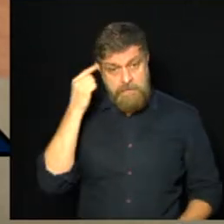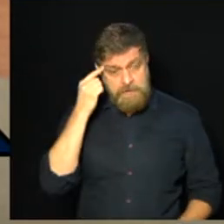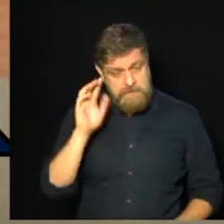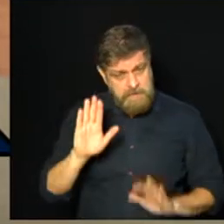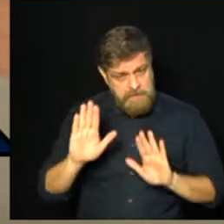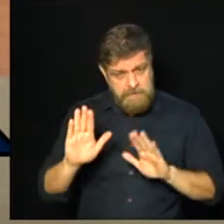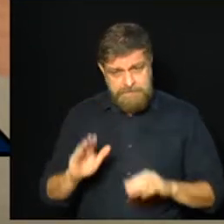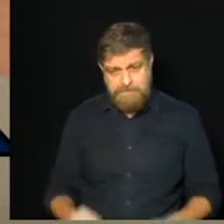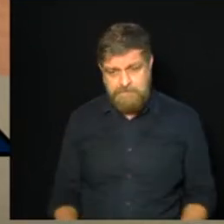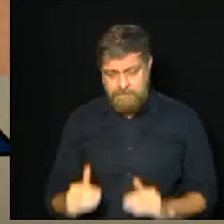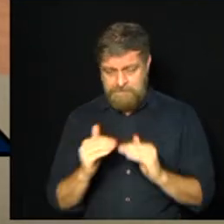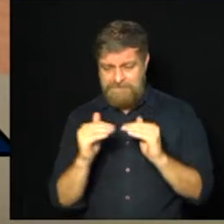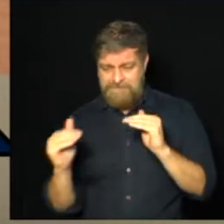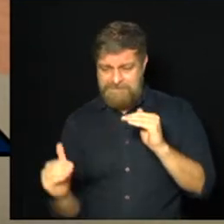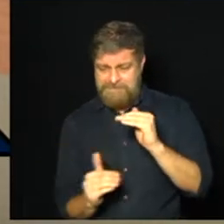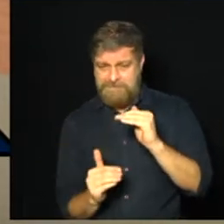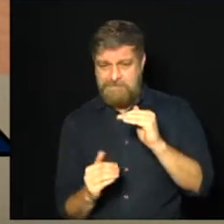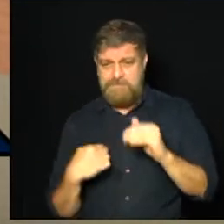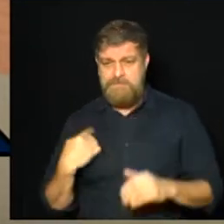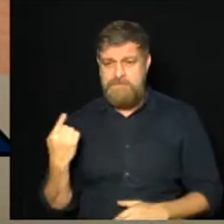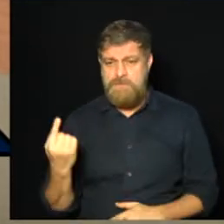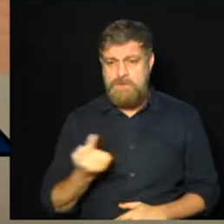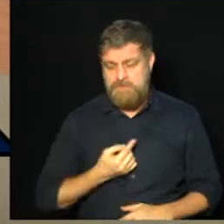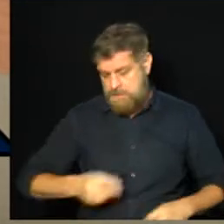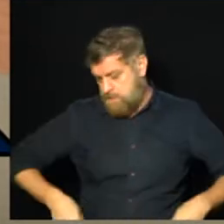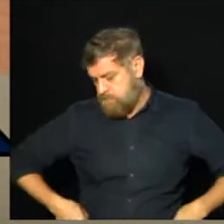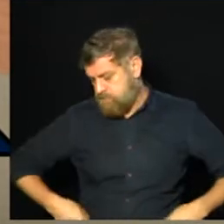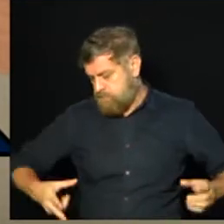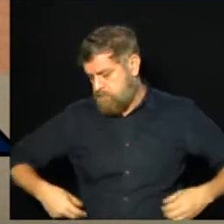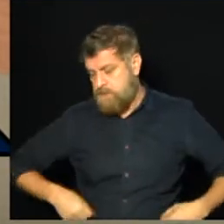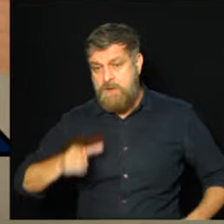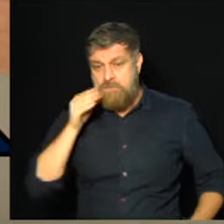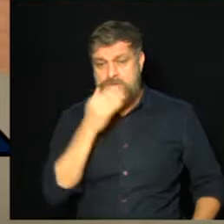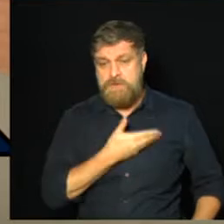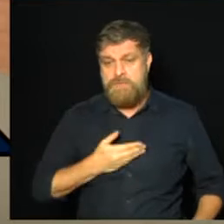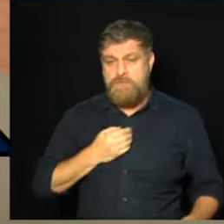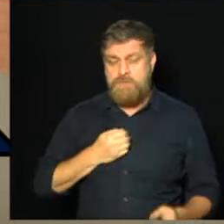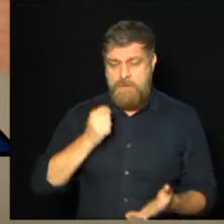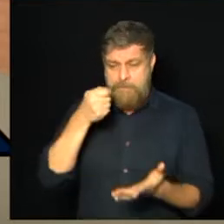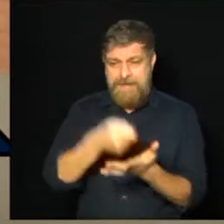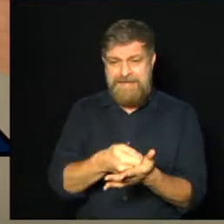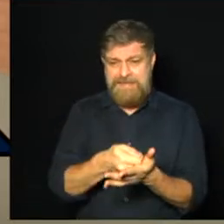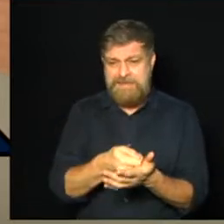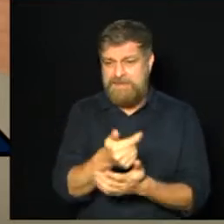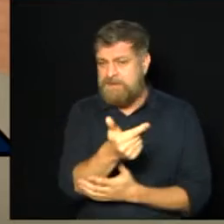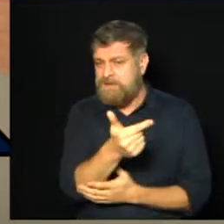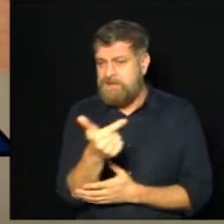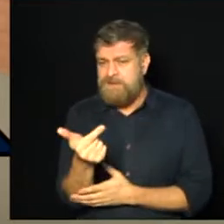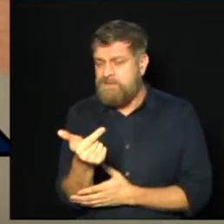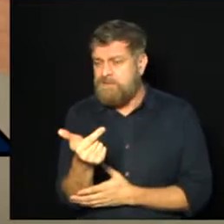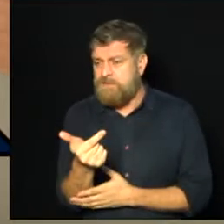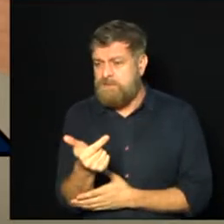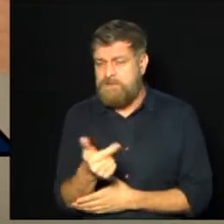no valor abaixo do que nós gastaríamos com os servidores públicos, não tendo custos aí de